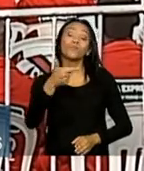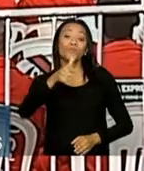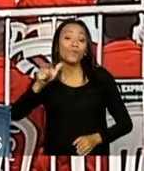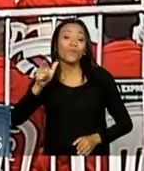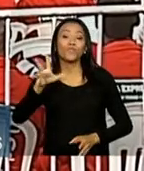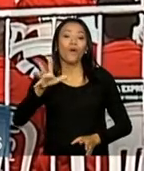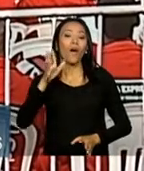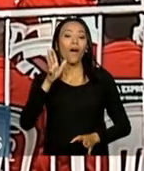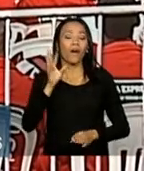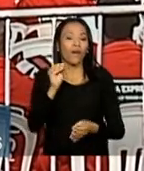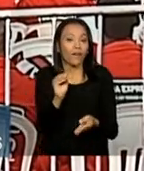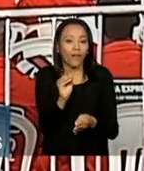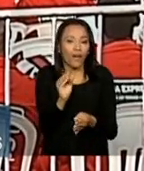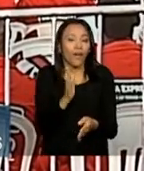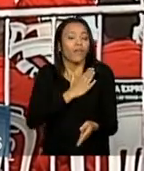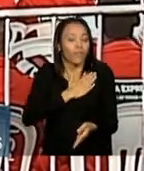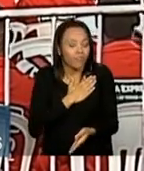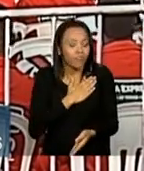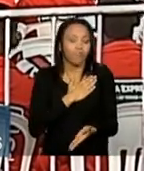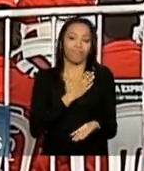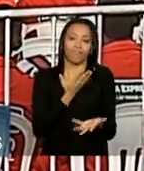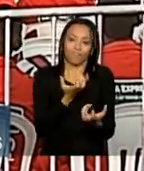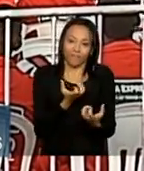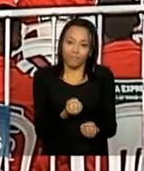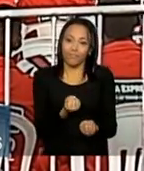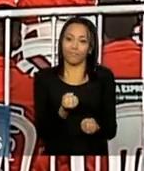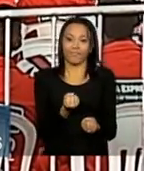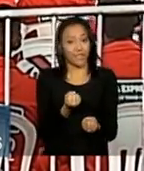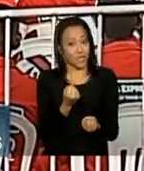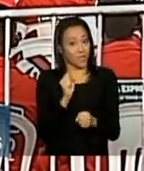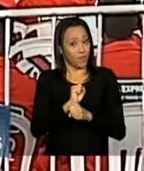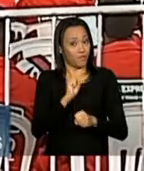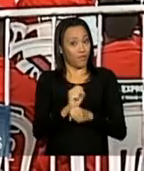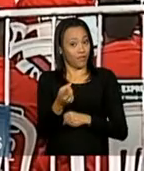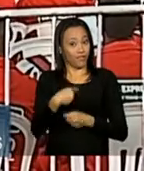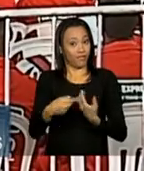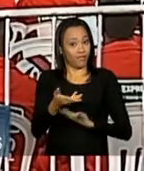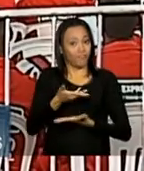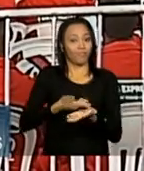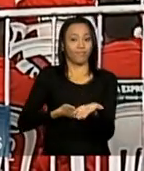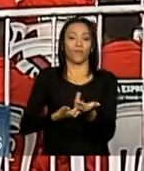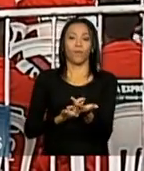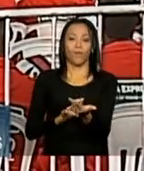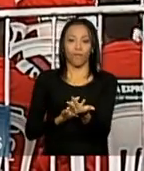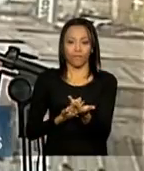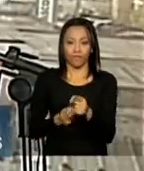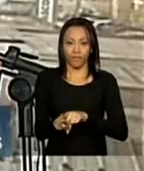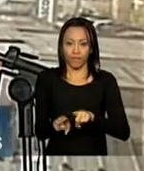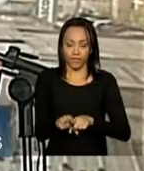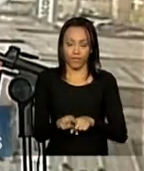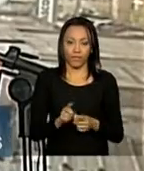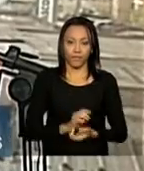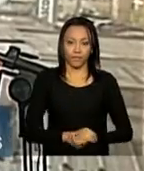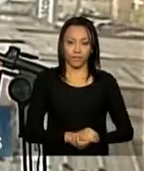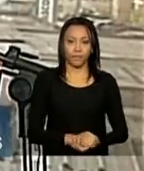adotados. Eles adotaram a Bahia e espero que a Bahia tenha adotado eles.